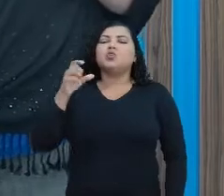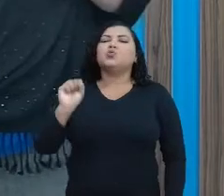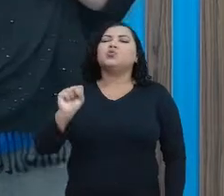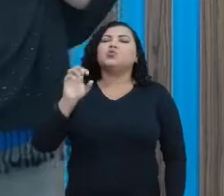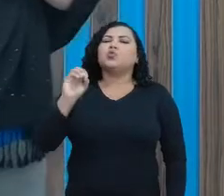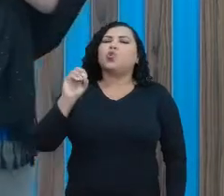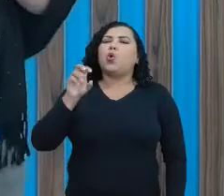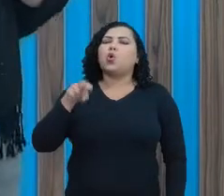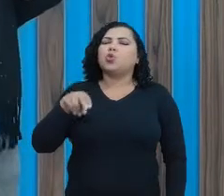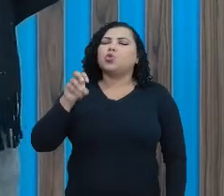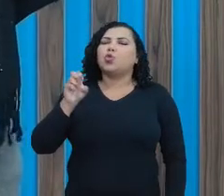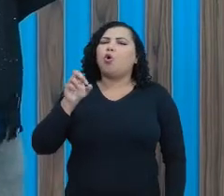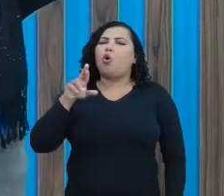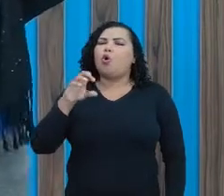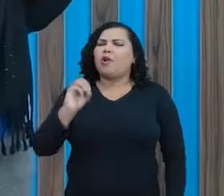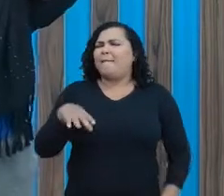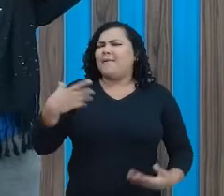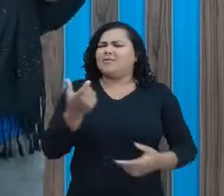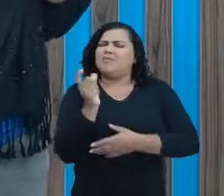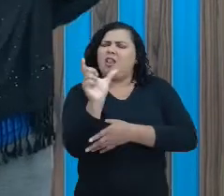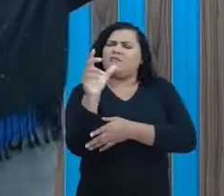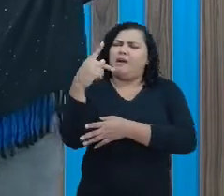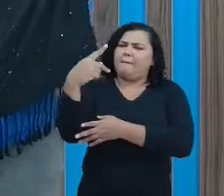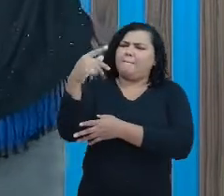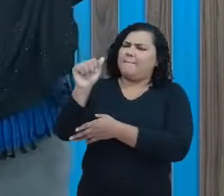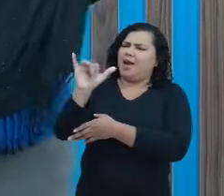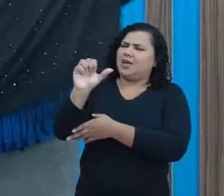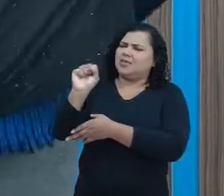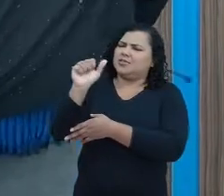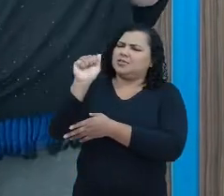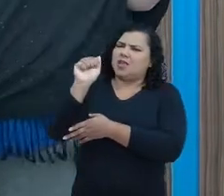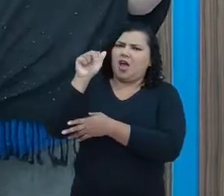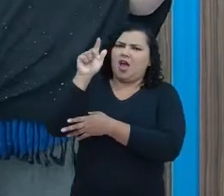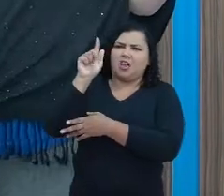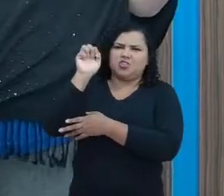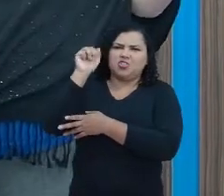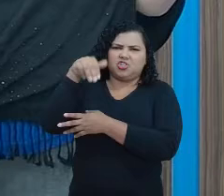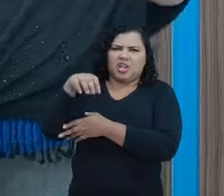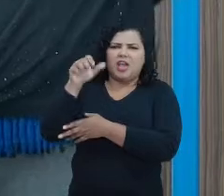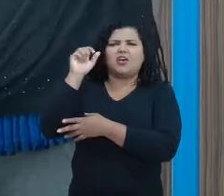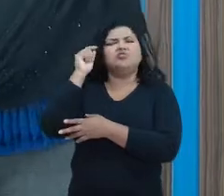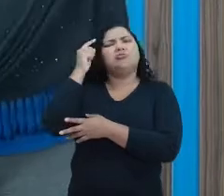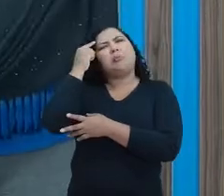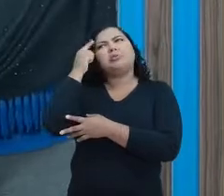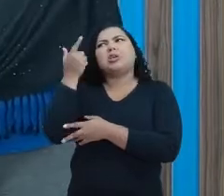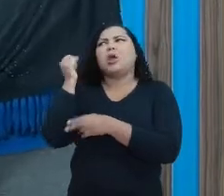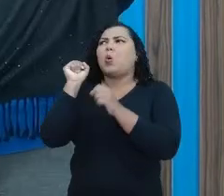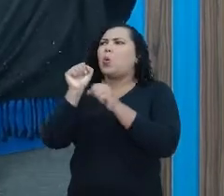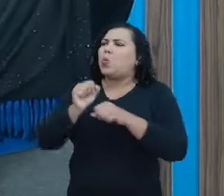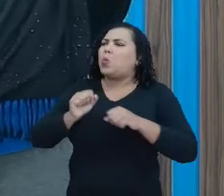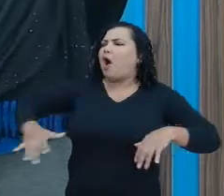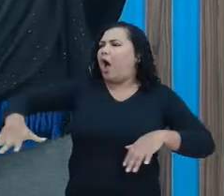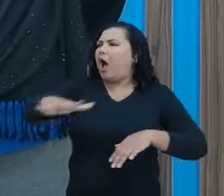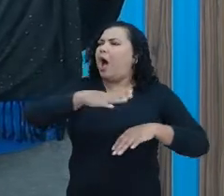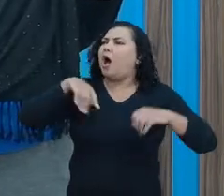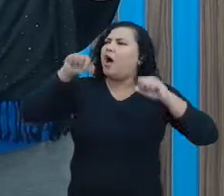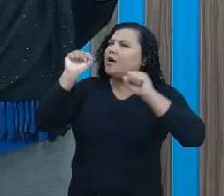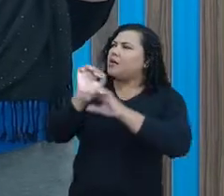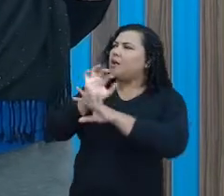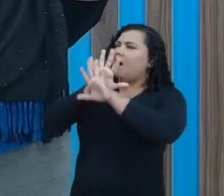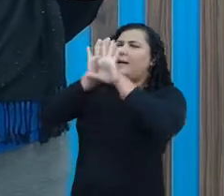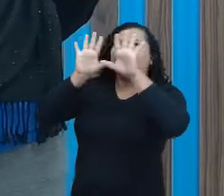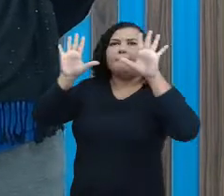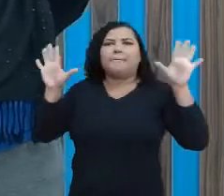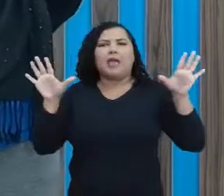paisagem normalmente faz a gente pensar em um ambiente aberto, né? Paisagem, quando a gente pensa